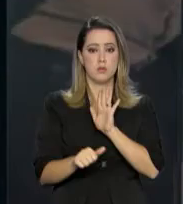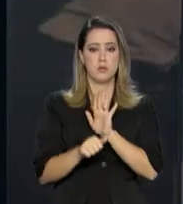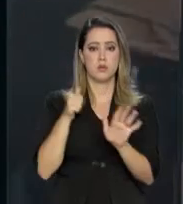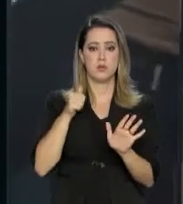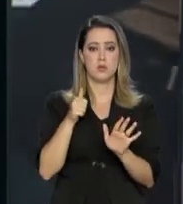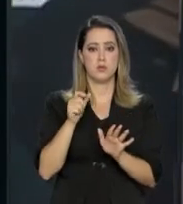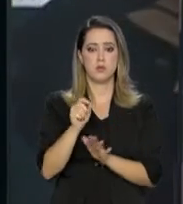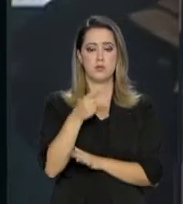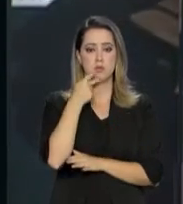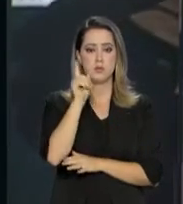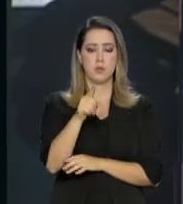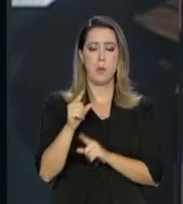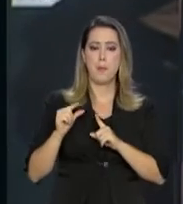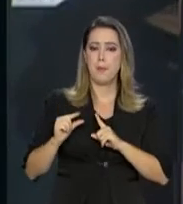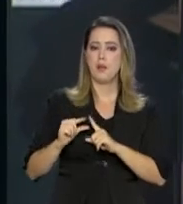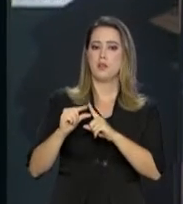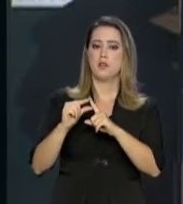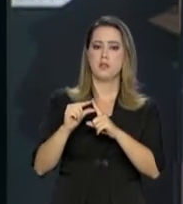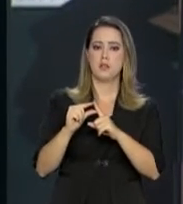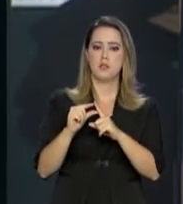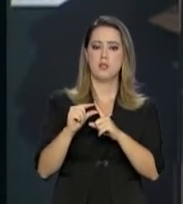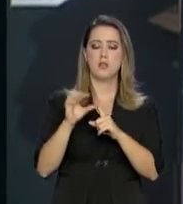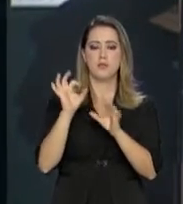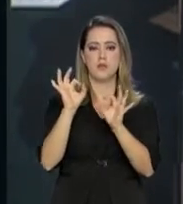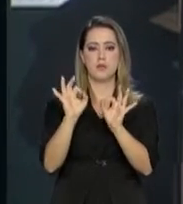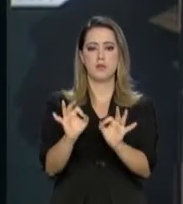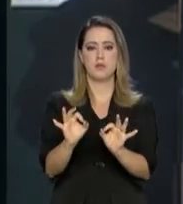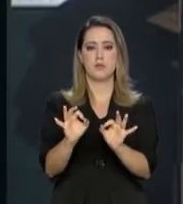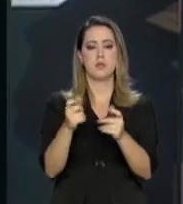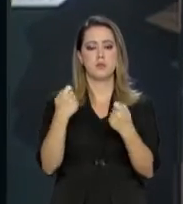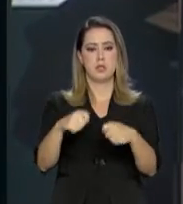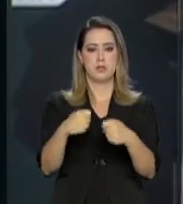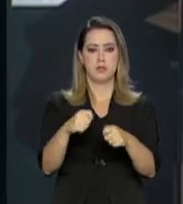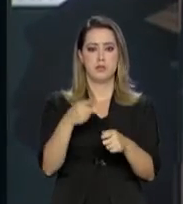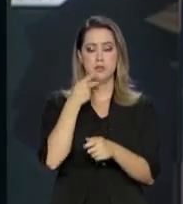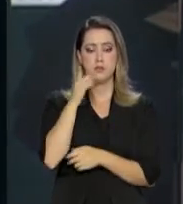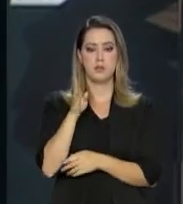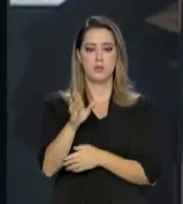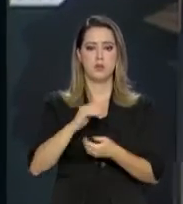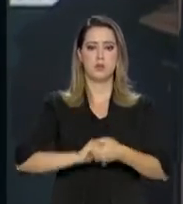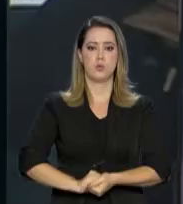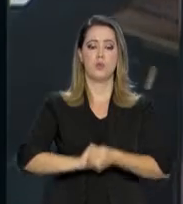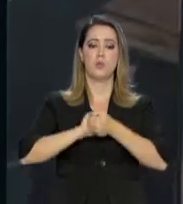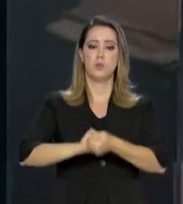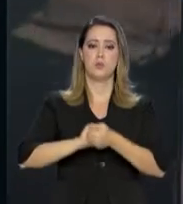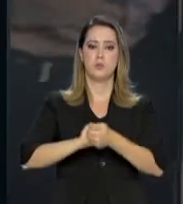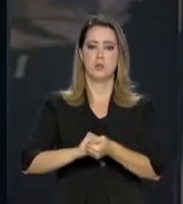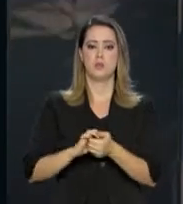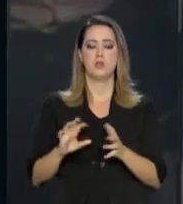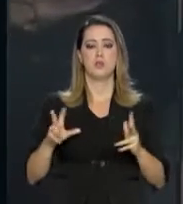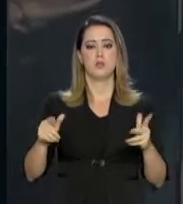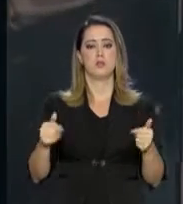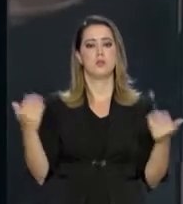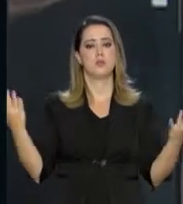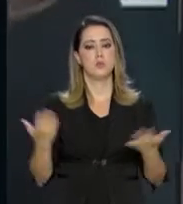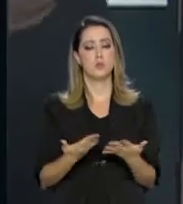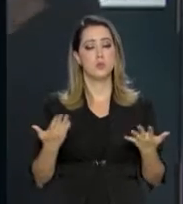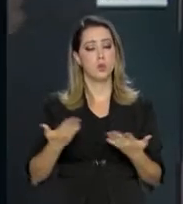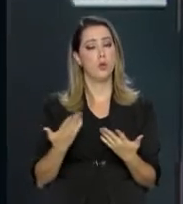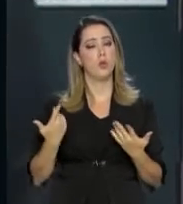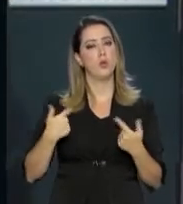lugar, esta é uma palavra protocolar indispensável, cumprimentar a todos aqueles que hoje